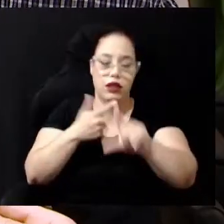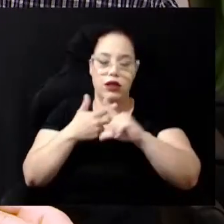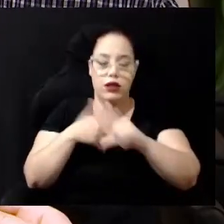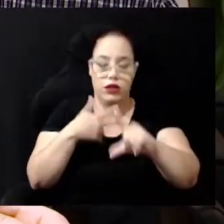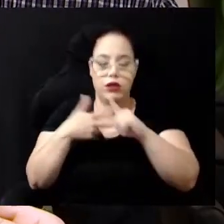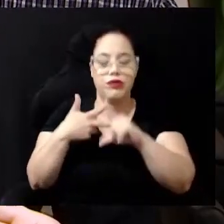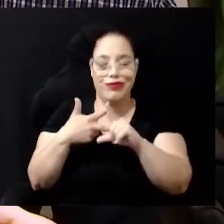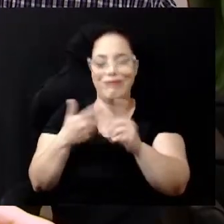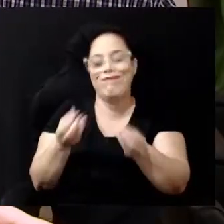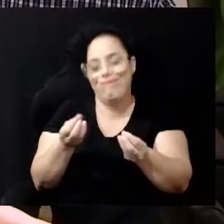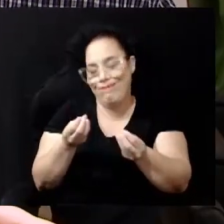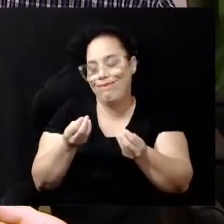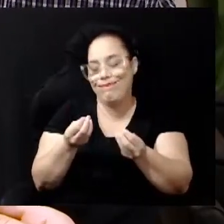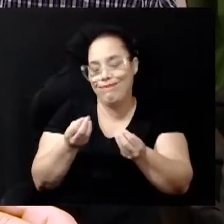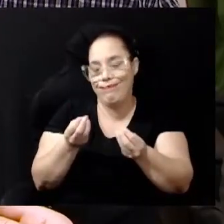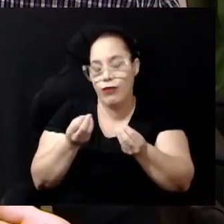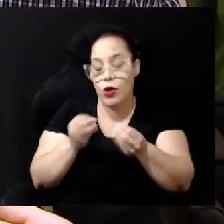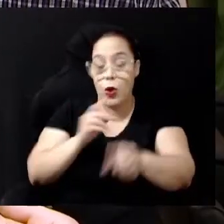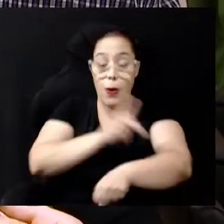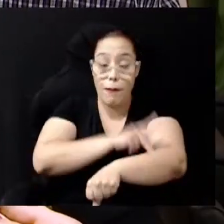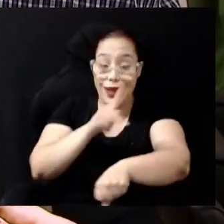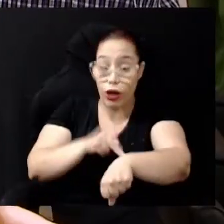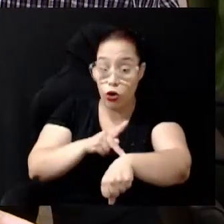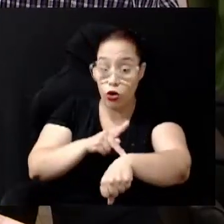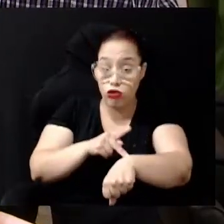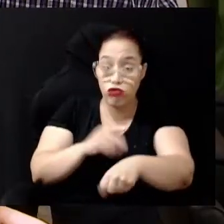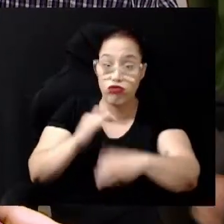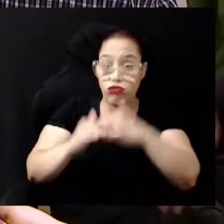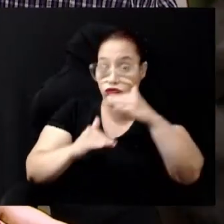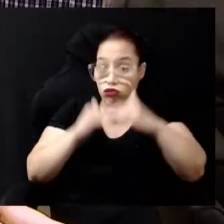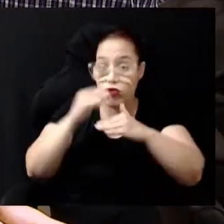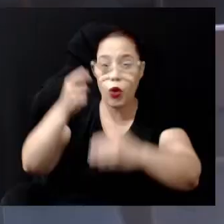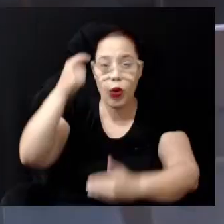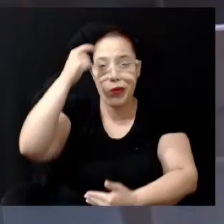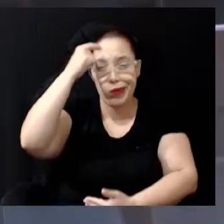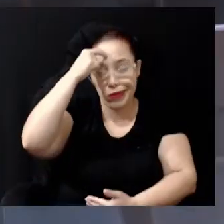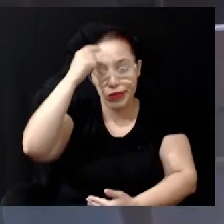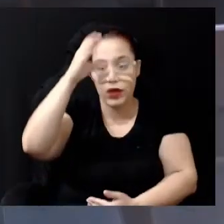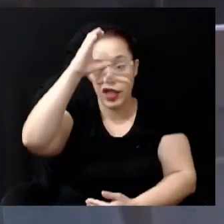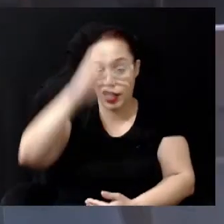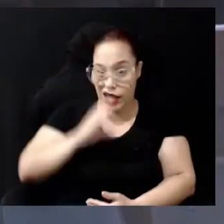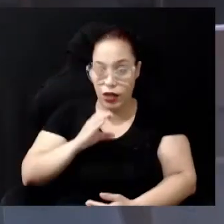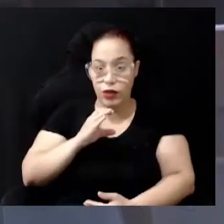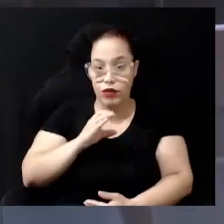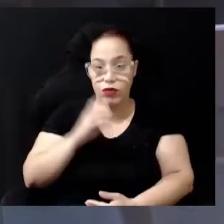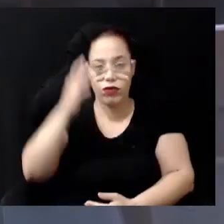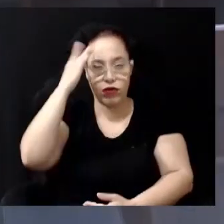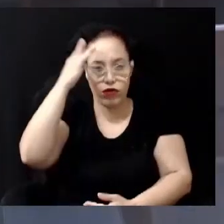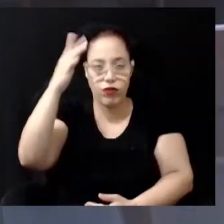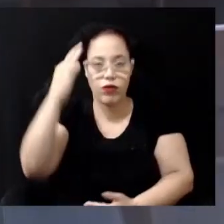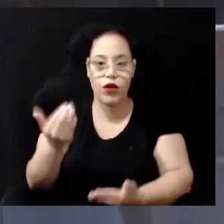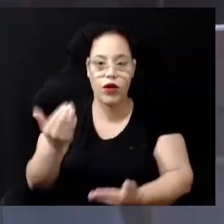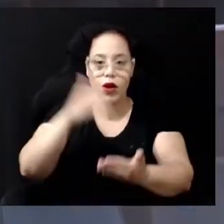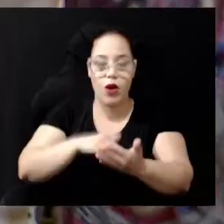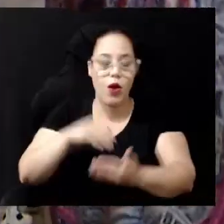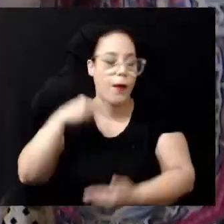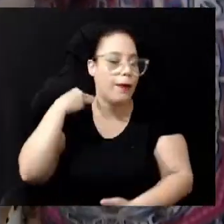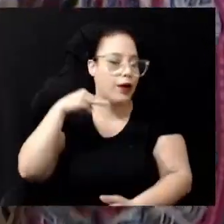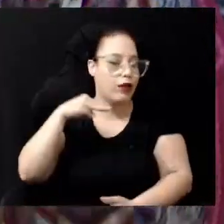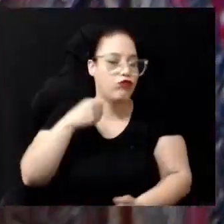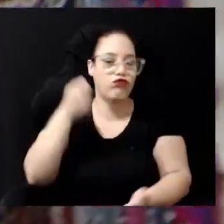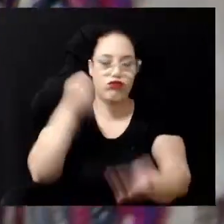legislativo também isso pode ter até um efeito pedagógico né na formação dessa consciência então